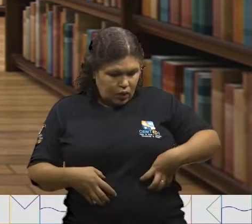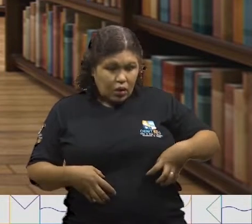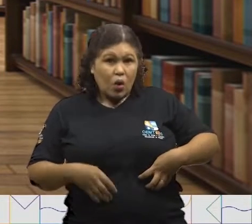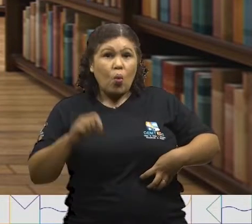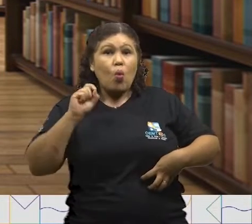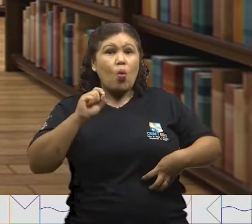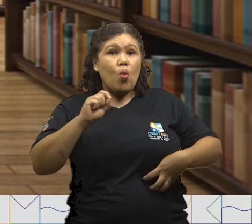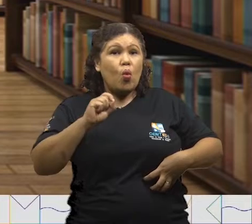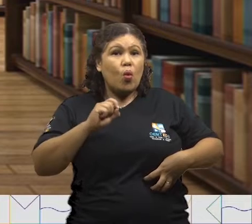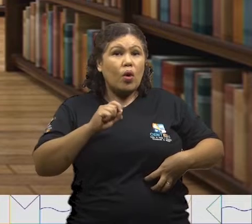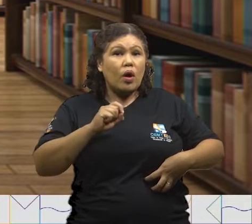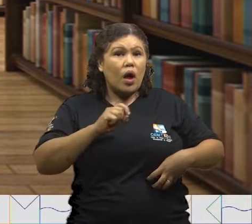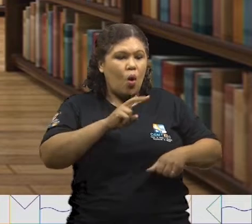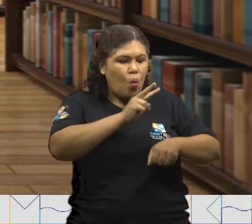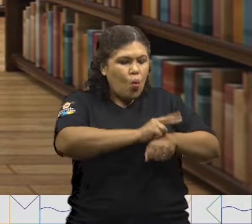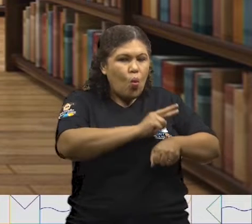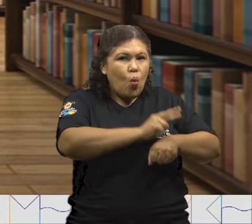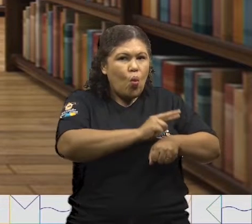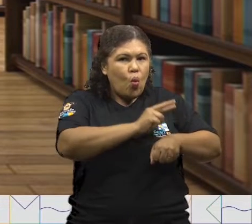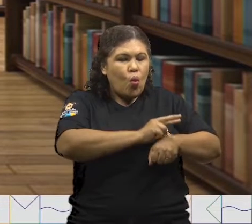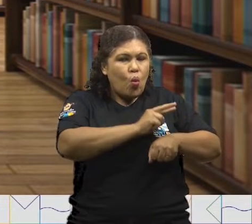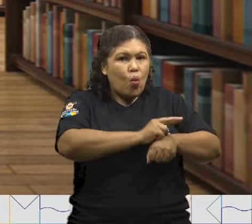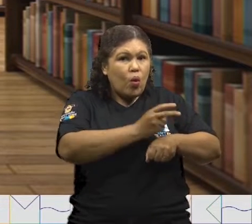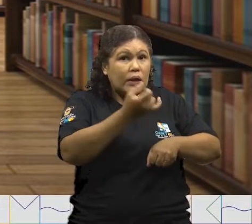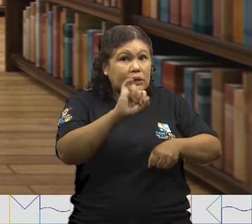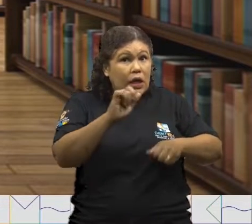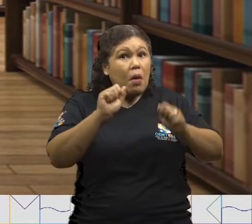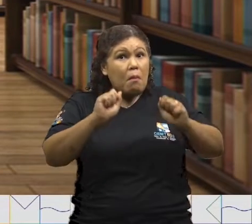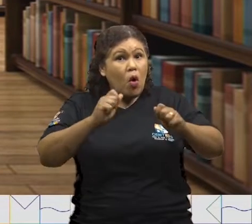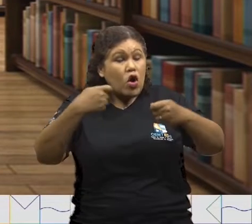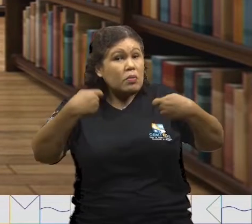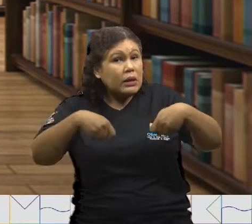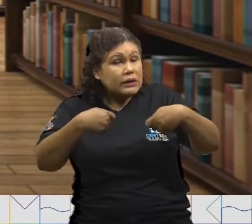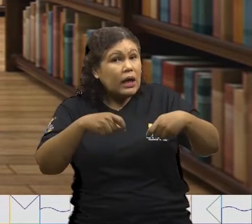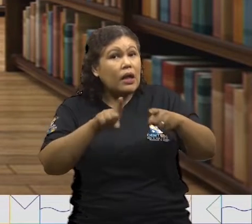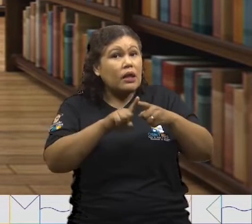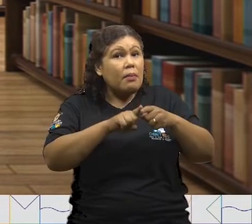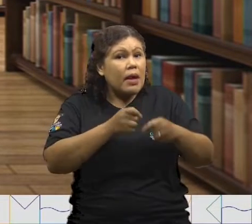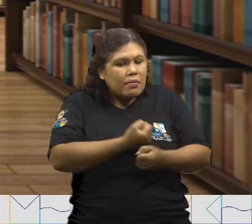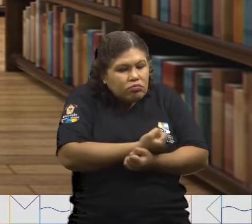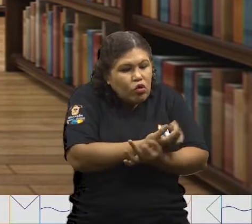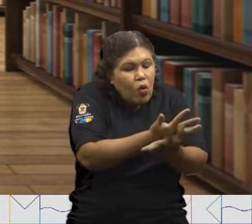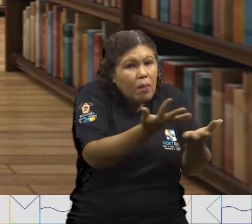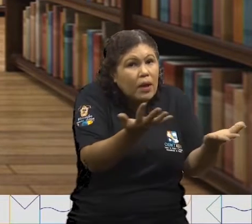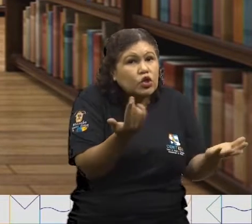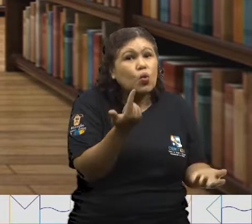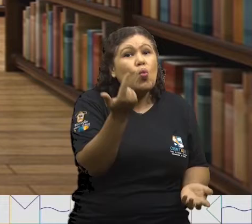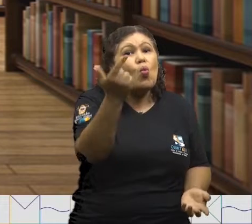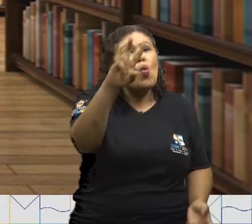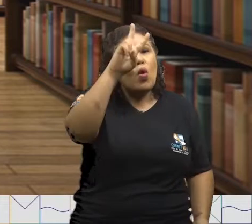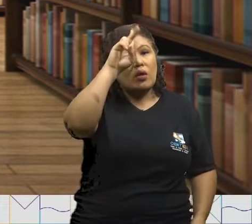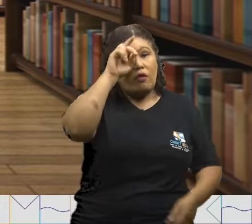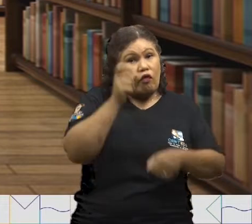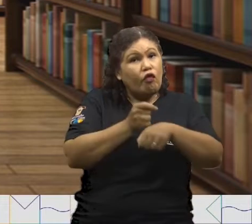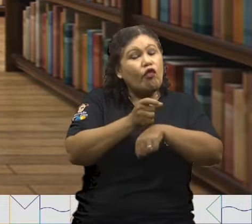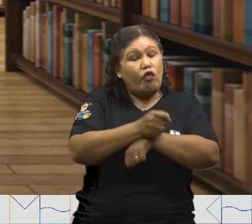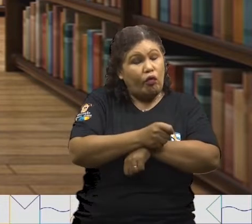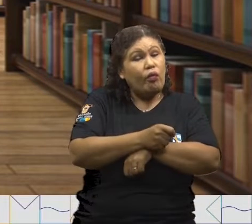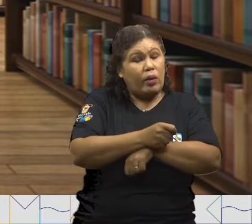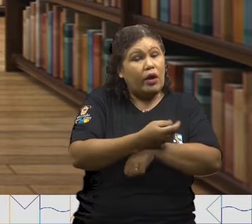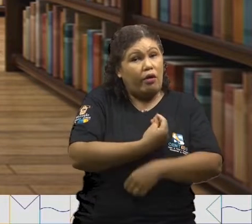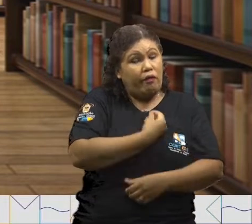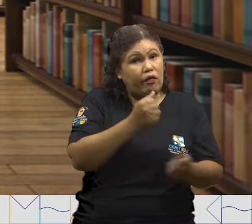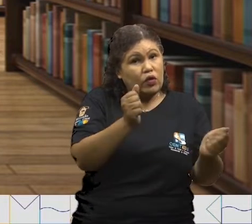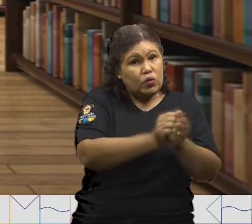segundo serve para manter alimentos que serão compartilhados com outras formigas. Elas